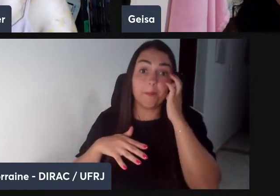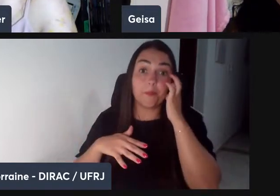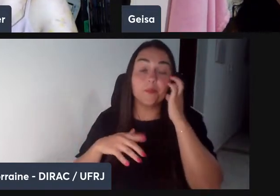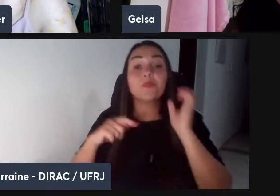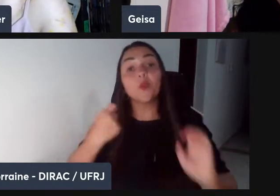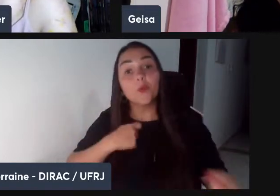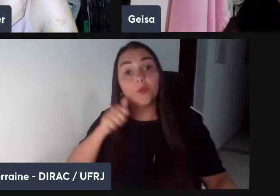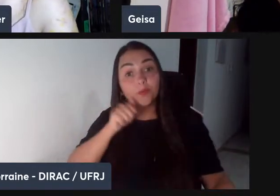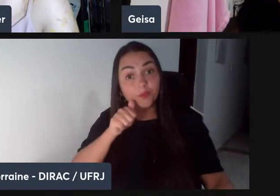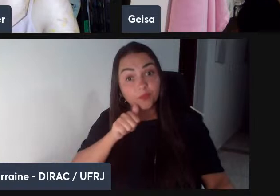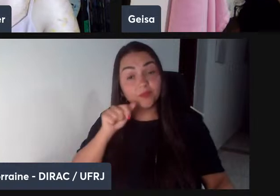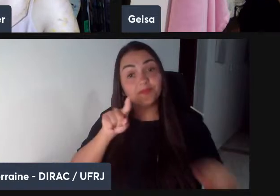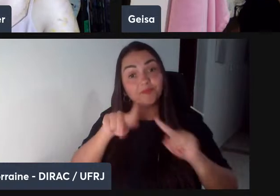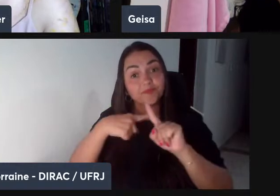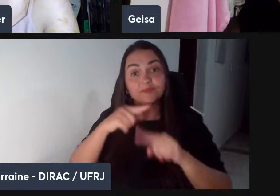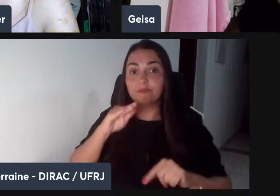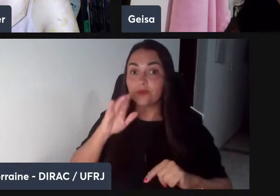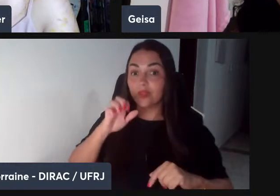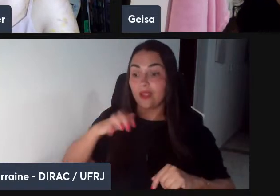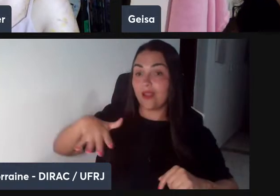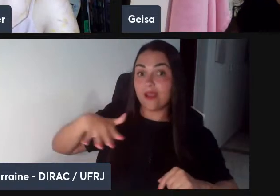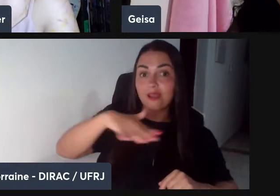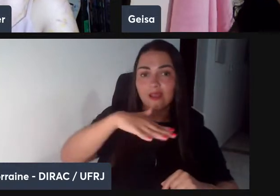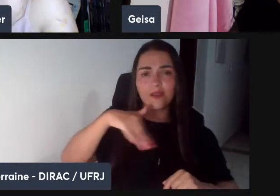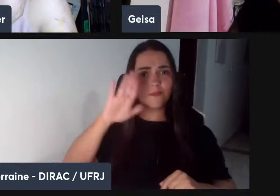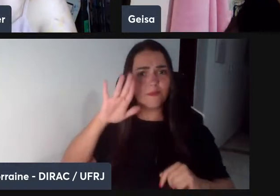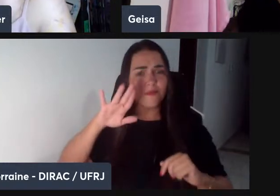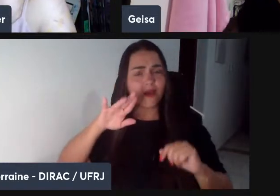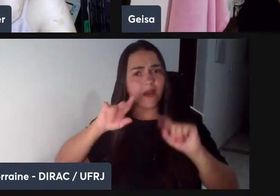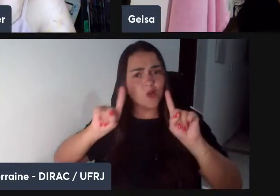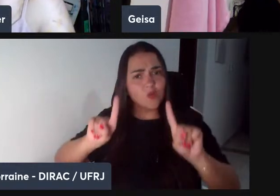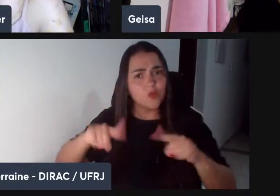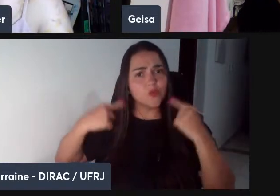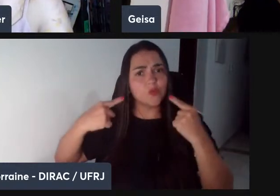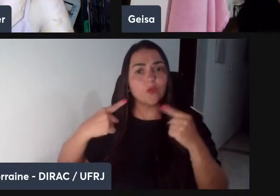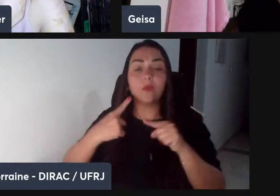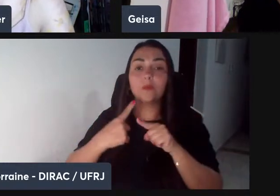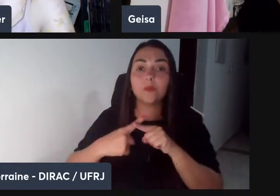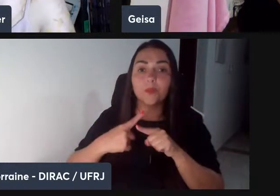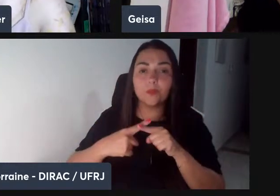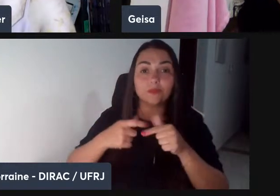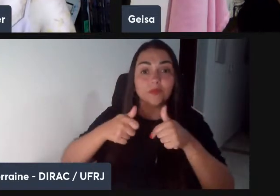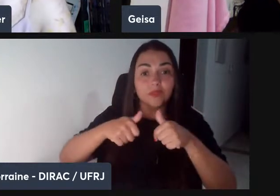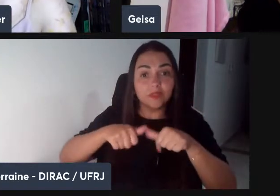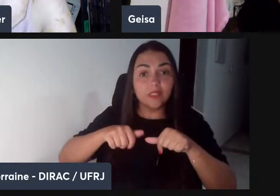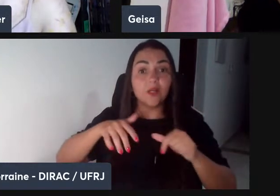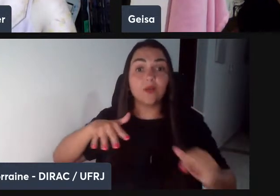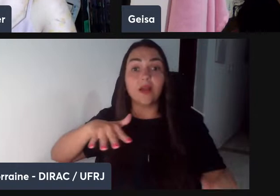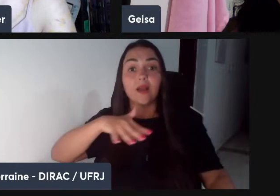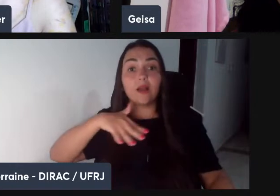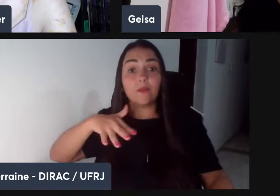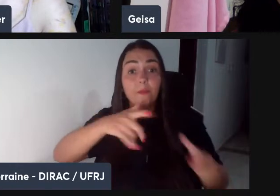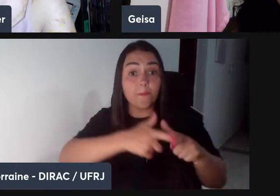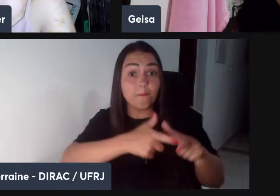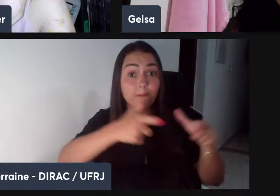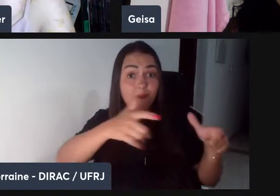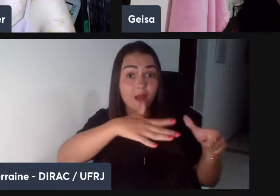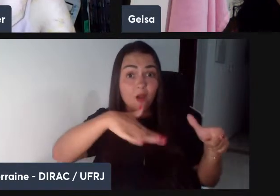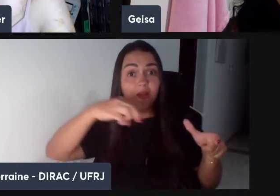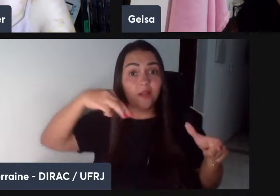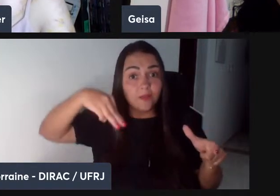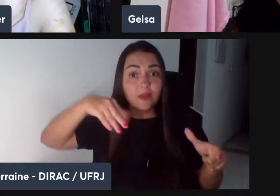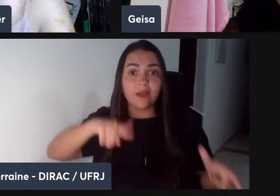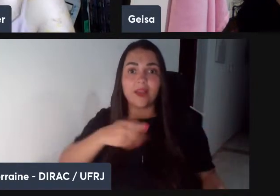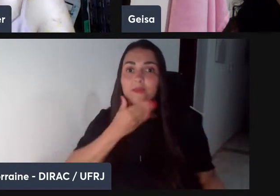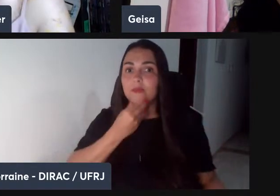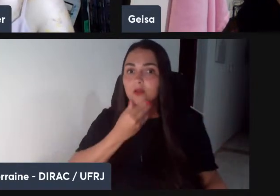mãe nessas áreas é ainda mais desafiador. Por estarmos num ambiente de predominância masculina. Então, vamos